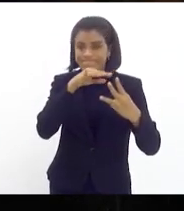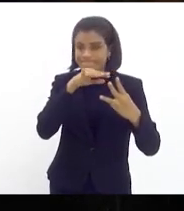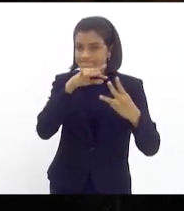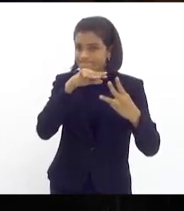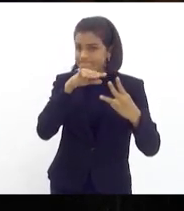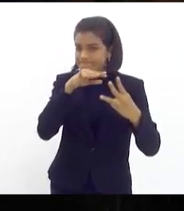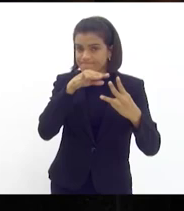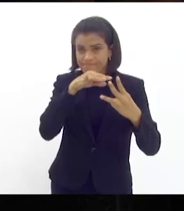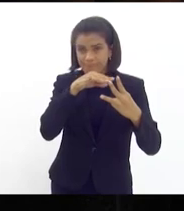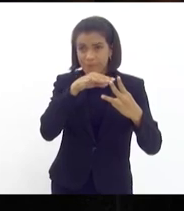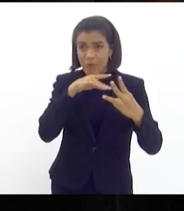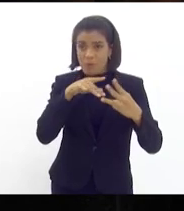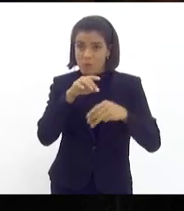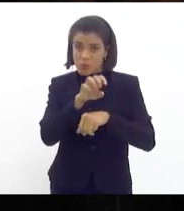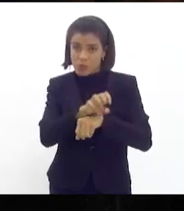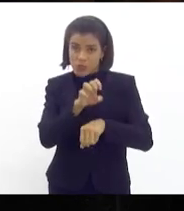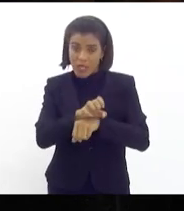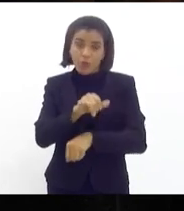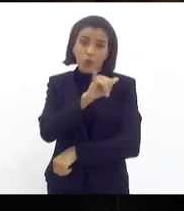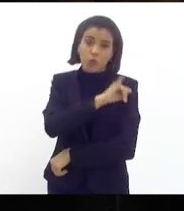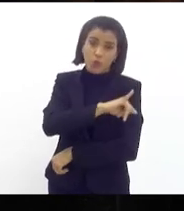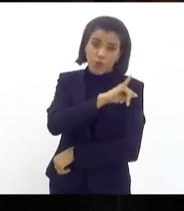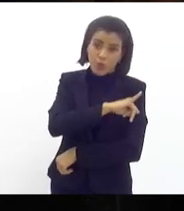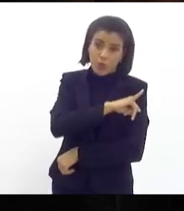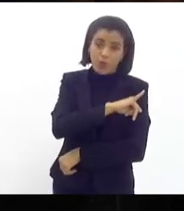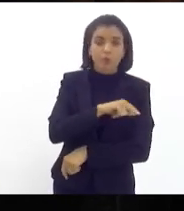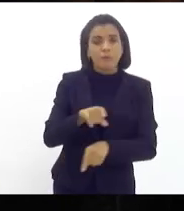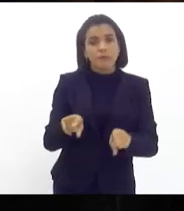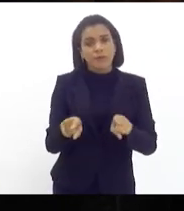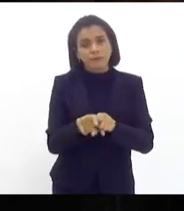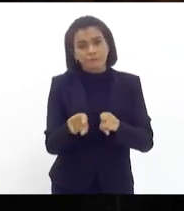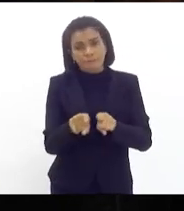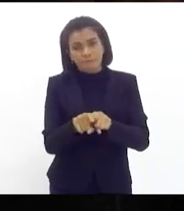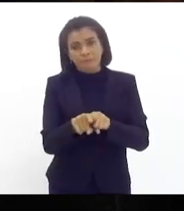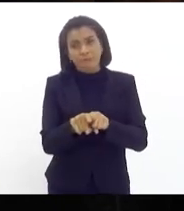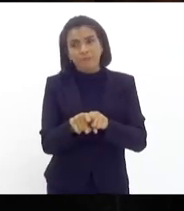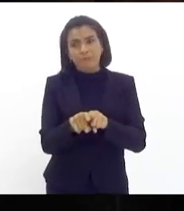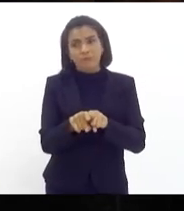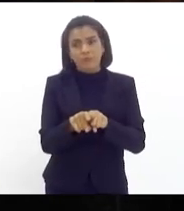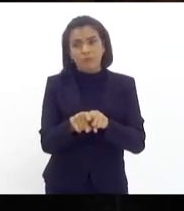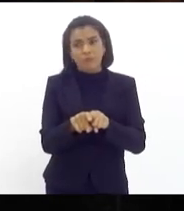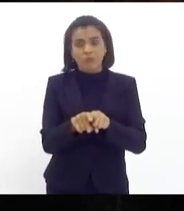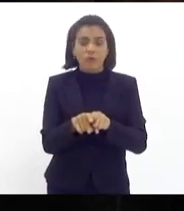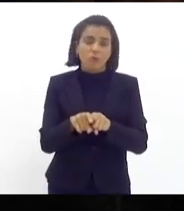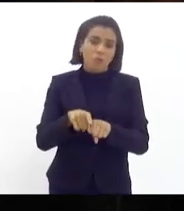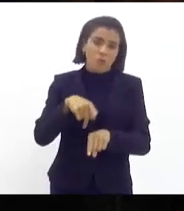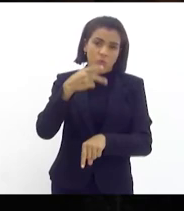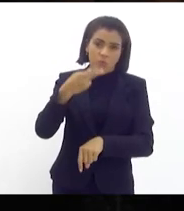tanto no estado do Rio de Janeiro quanto para o nosso país